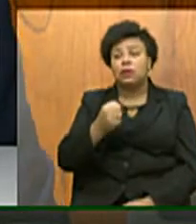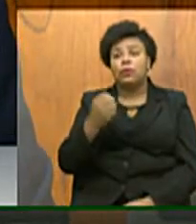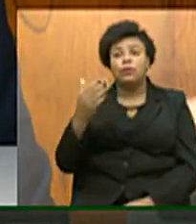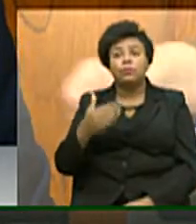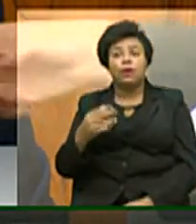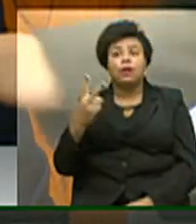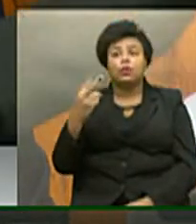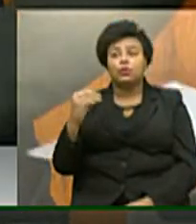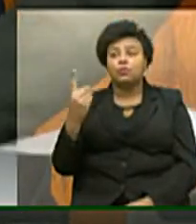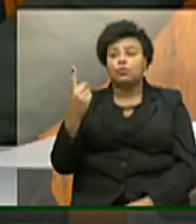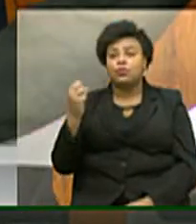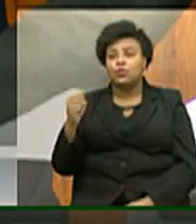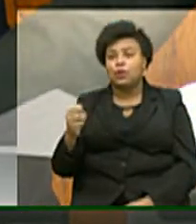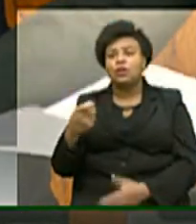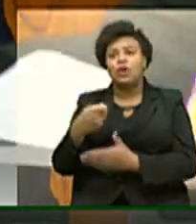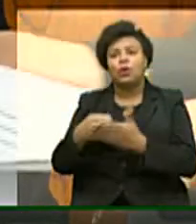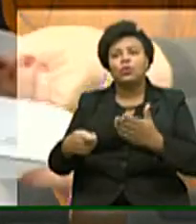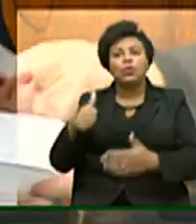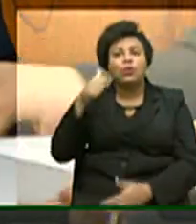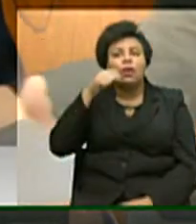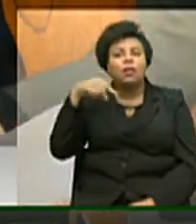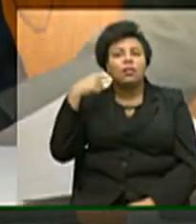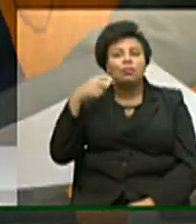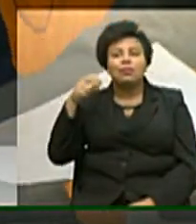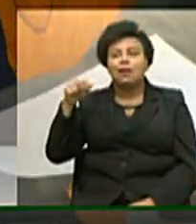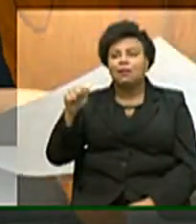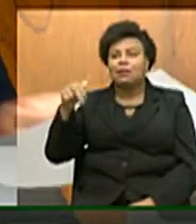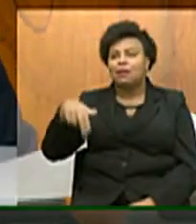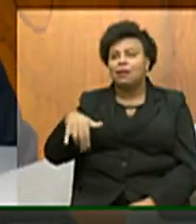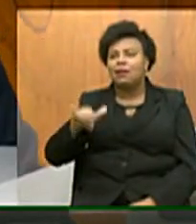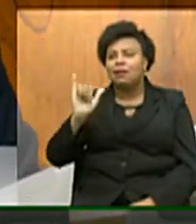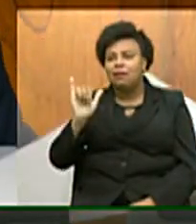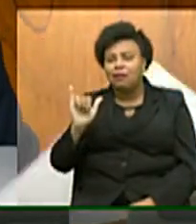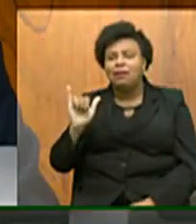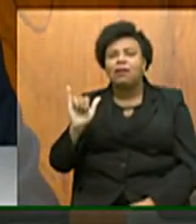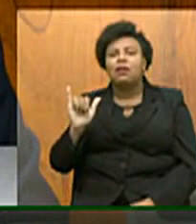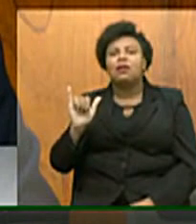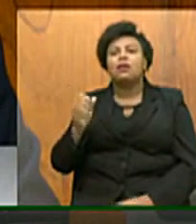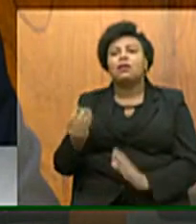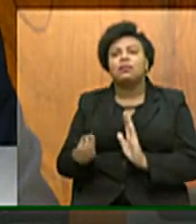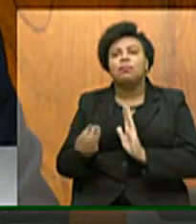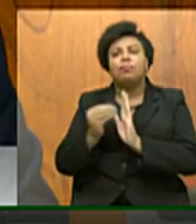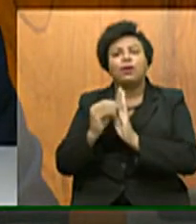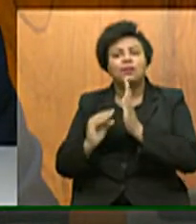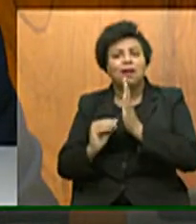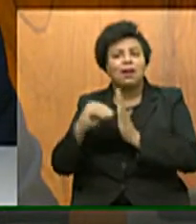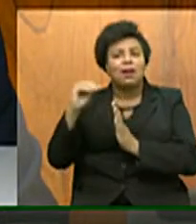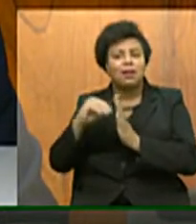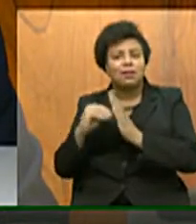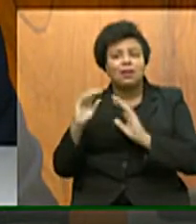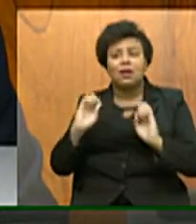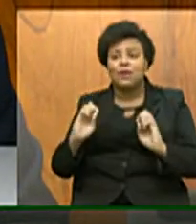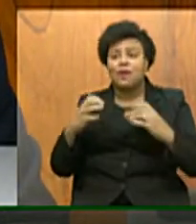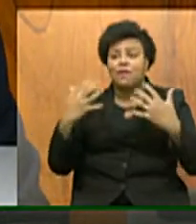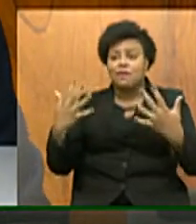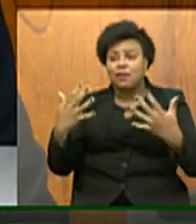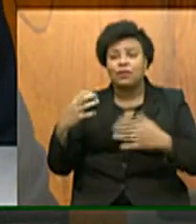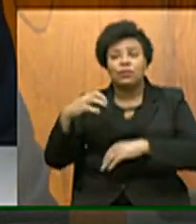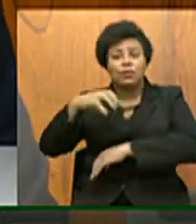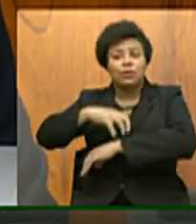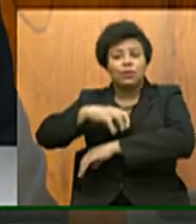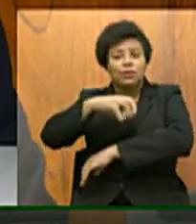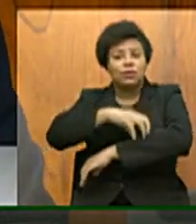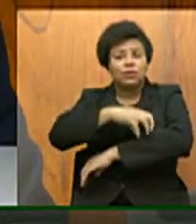autoria da deputada Anne Ortiz, que institui no calendário de eventos do Estado do Rio Grande do Sul e da Expo Inter,